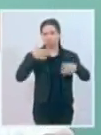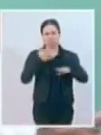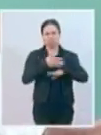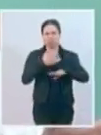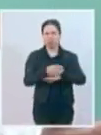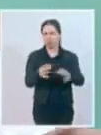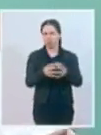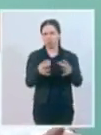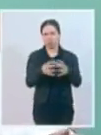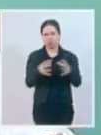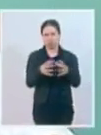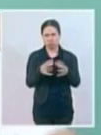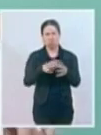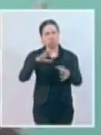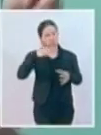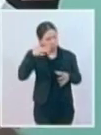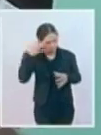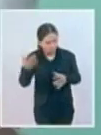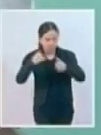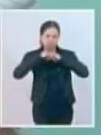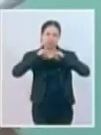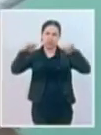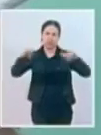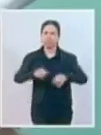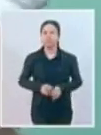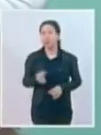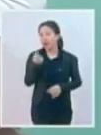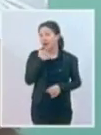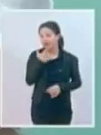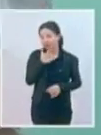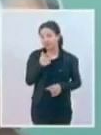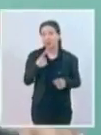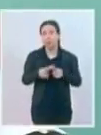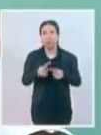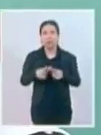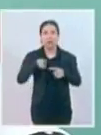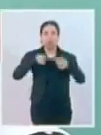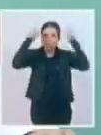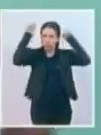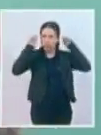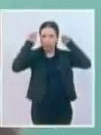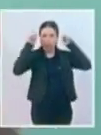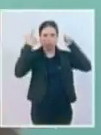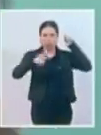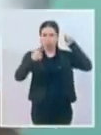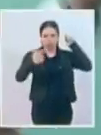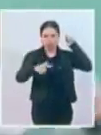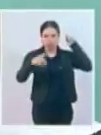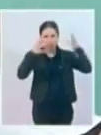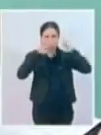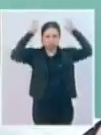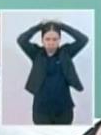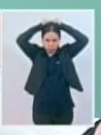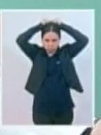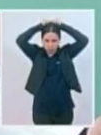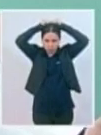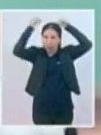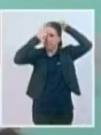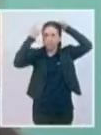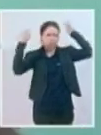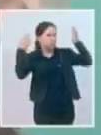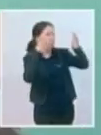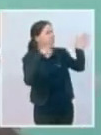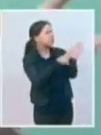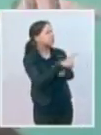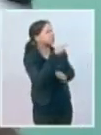Eu tenho a honra de poder dizer, e até engraçado, que quando eu estou sem o chapéu e o cabelo amarrado, o pessoal pergunta assim, você é qual deles? Você o